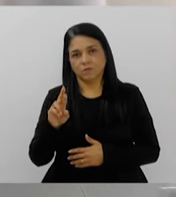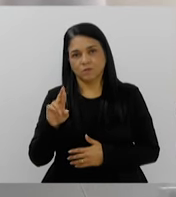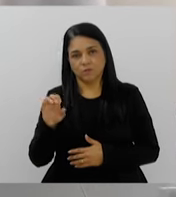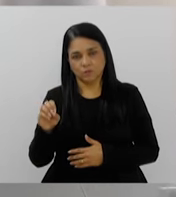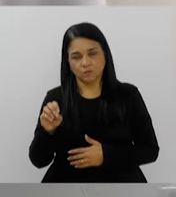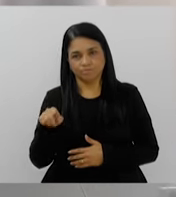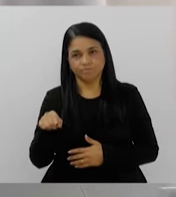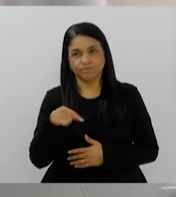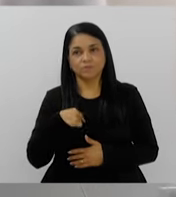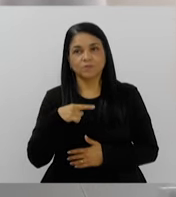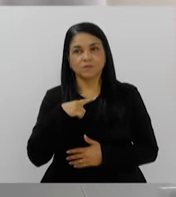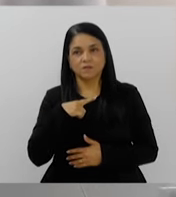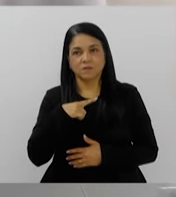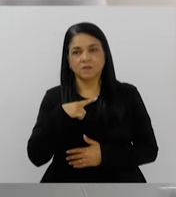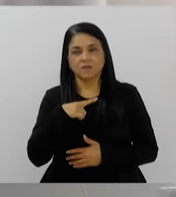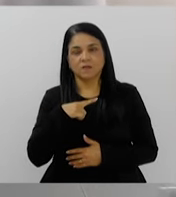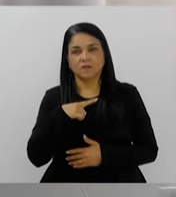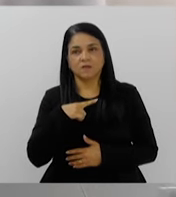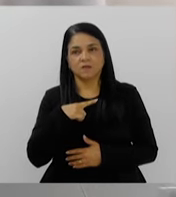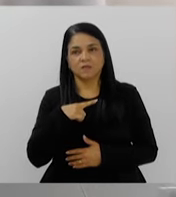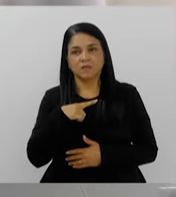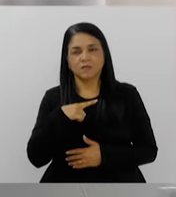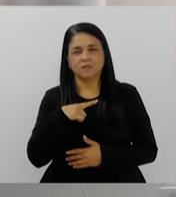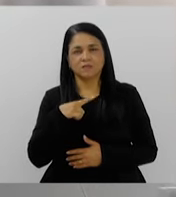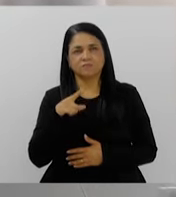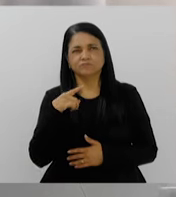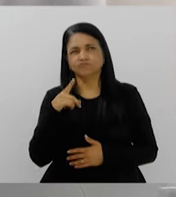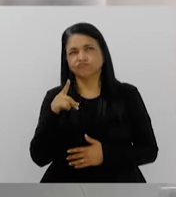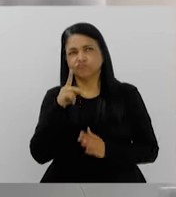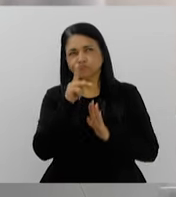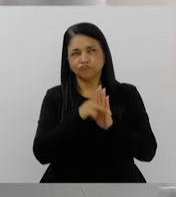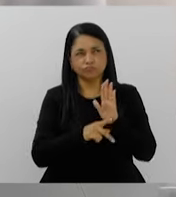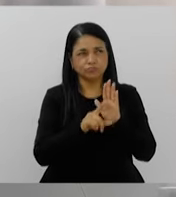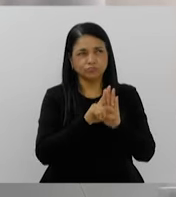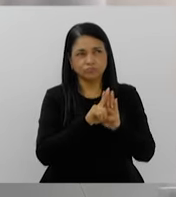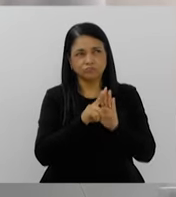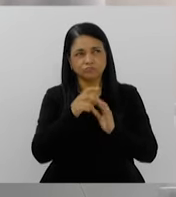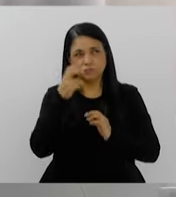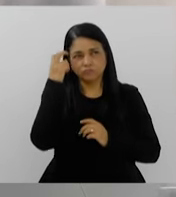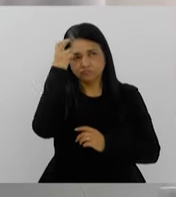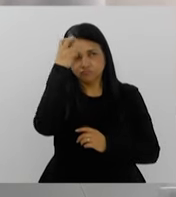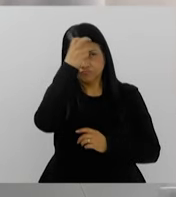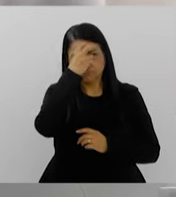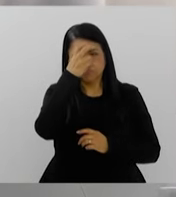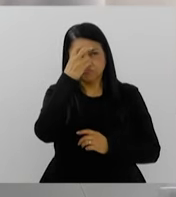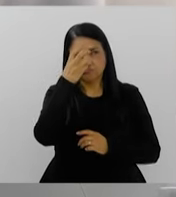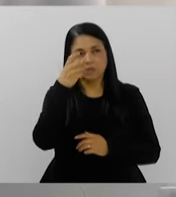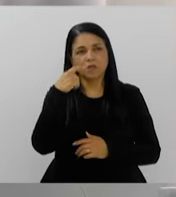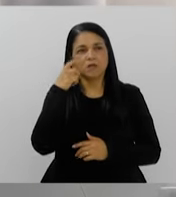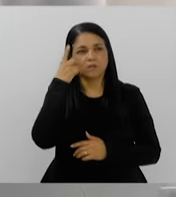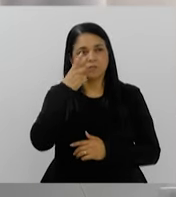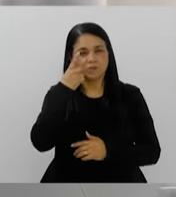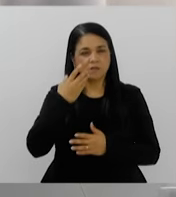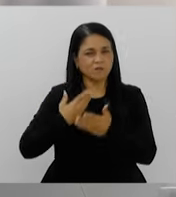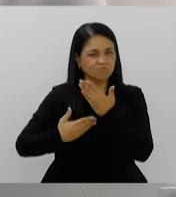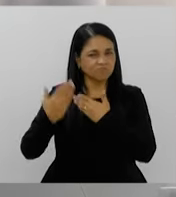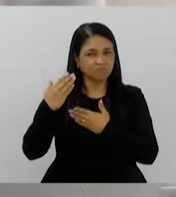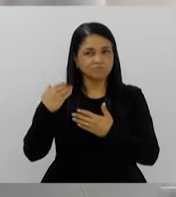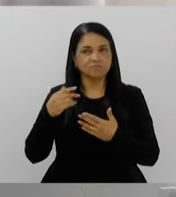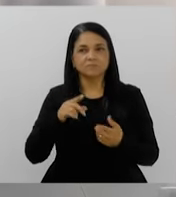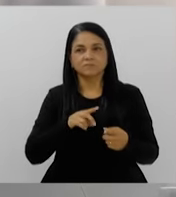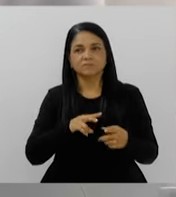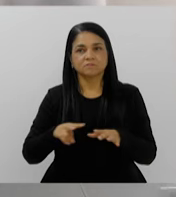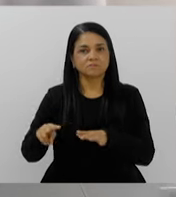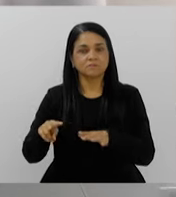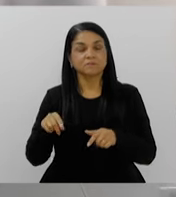A gente tem dado aqui, acho que até um projeto da deputada Verônica, há uma ou duas sessões atrás, nós demos a inconstitucionalidade por